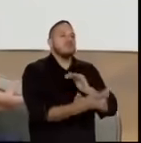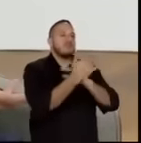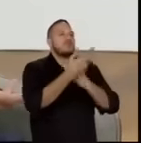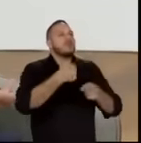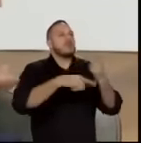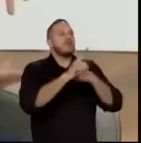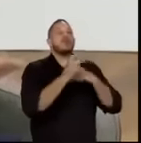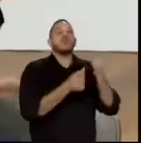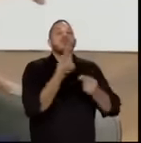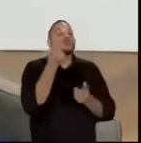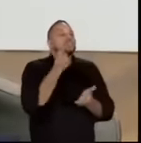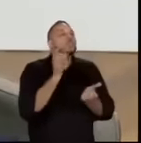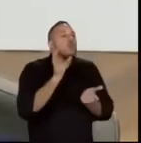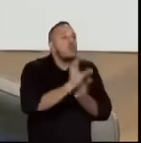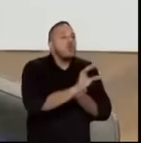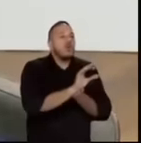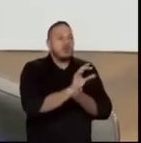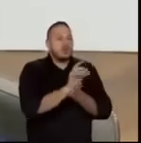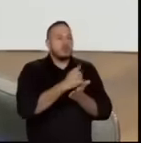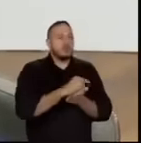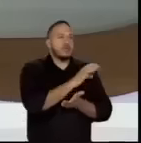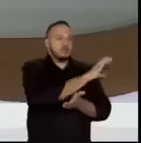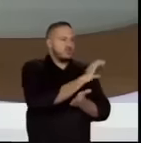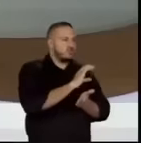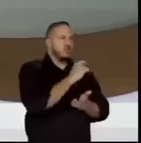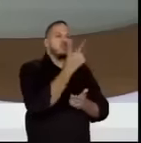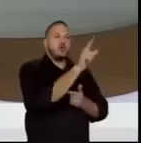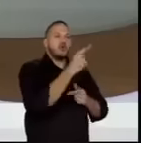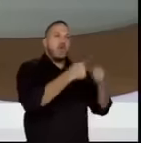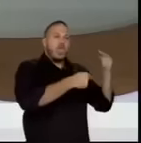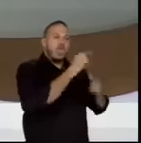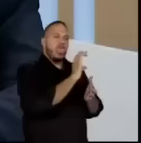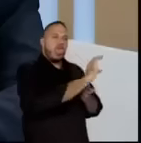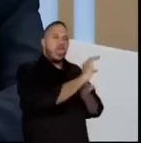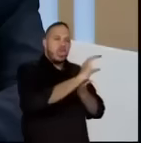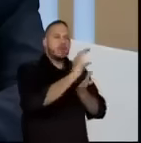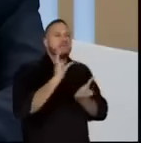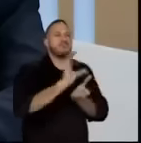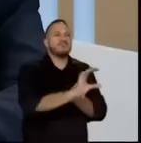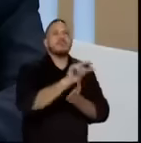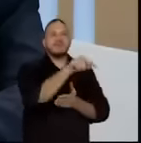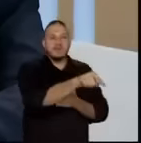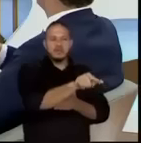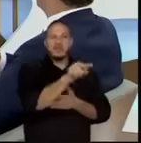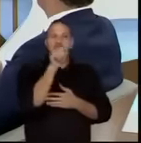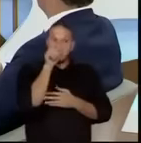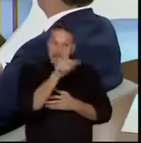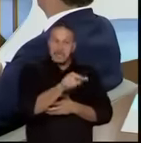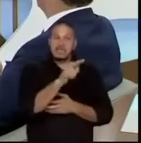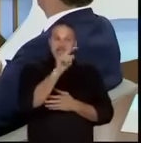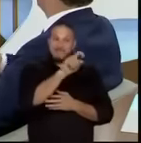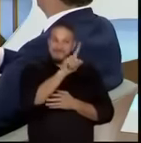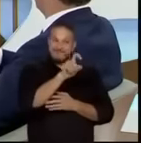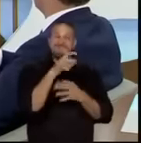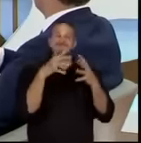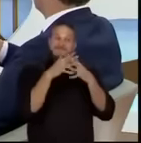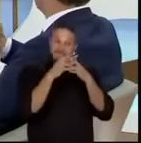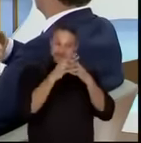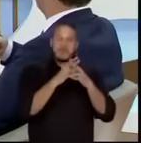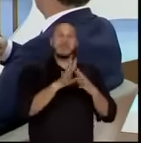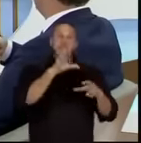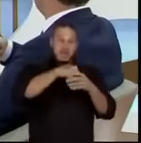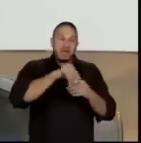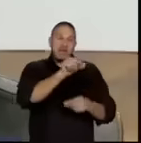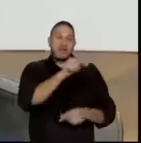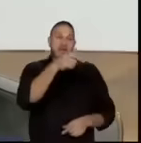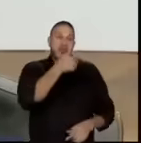coloca de recursos e, portanto, quanto você tira de outras políticas públicas para isso daí? Esse é o grande dilema de quem está no governo, não